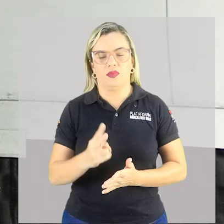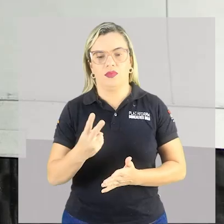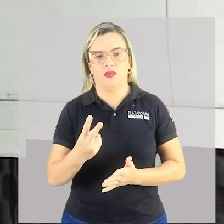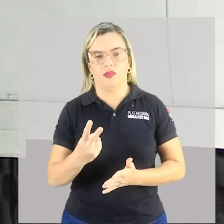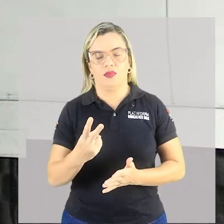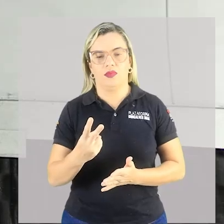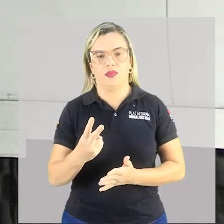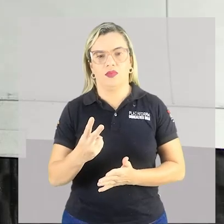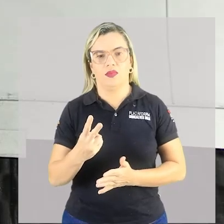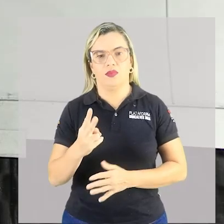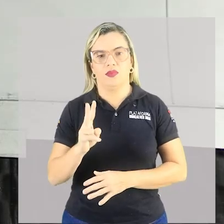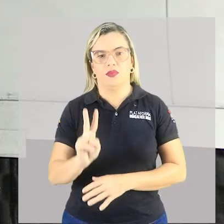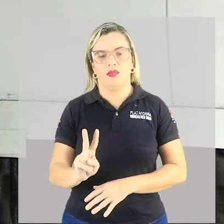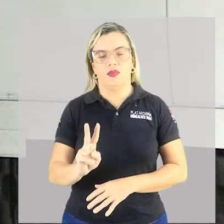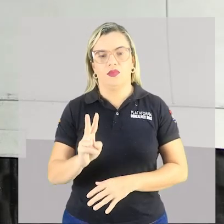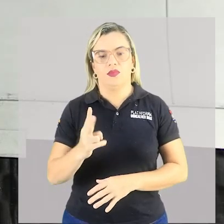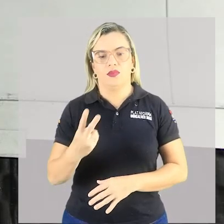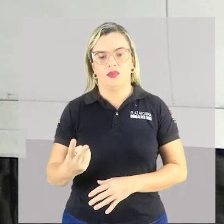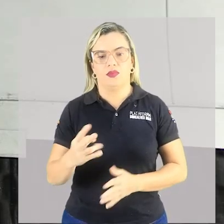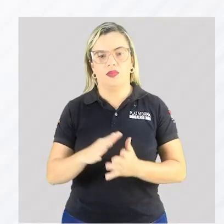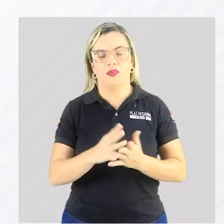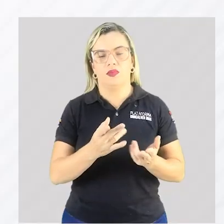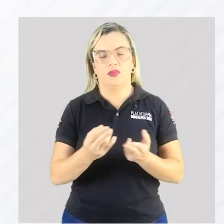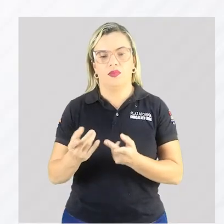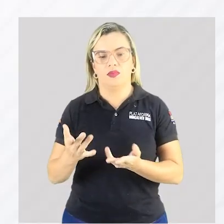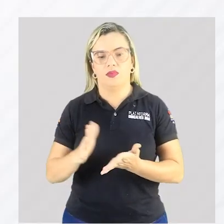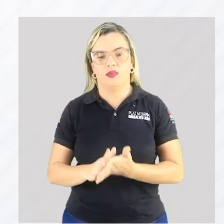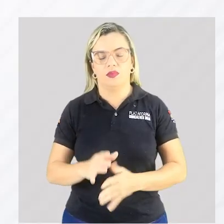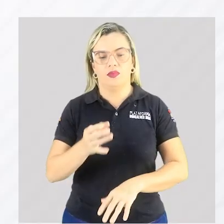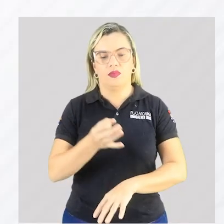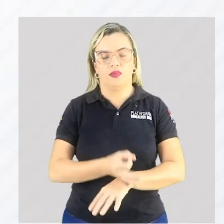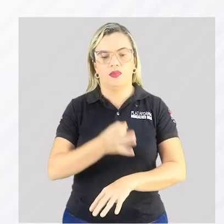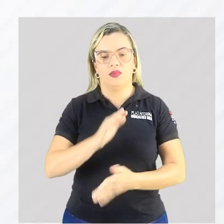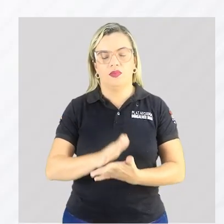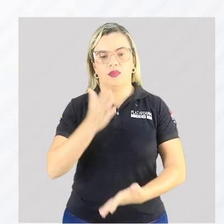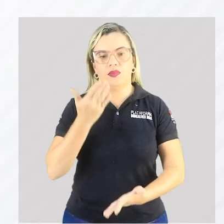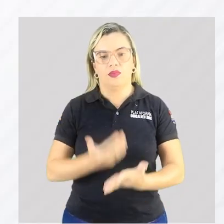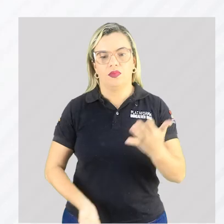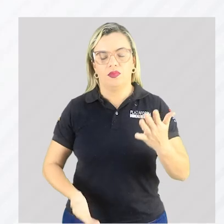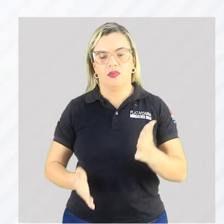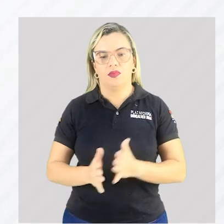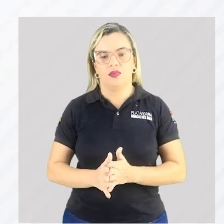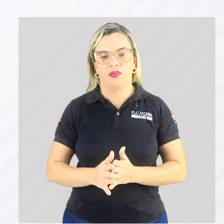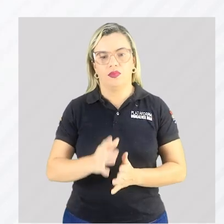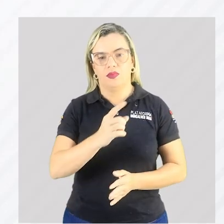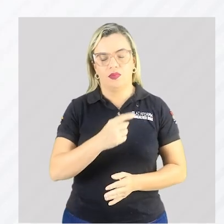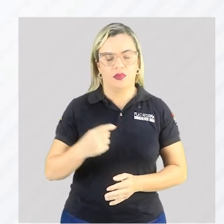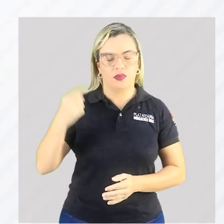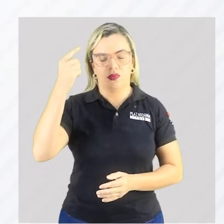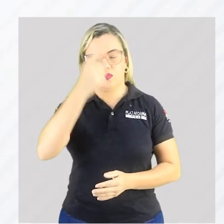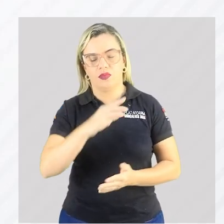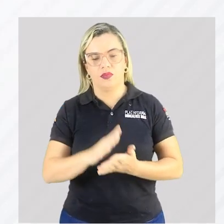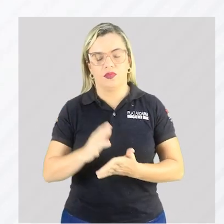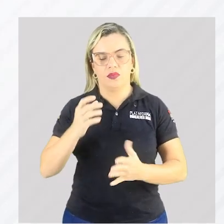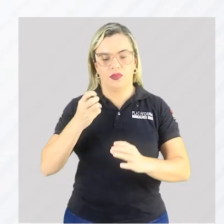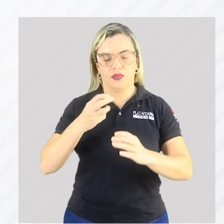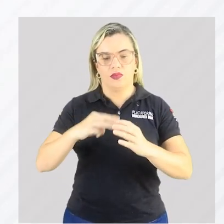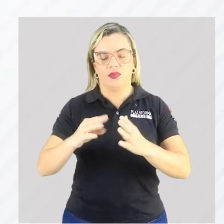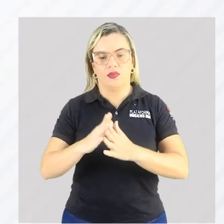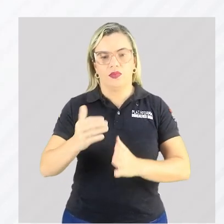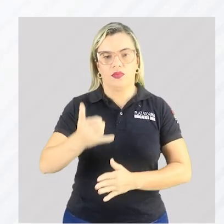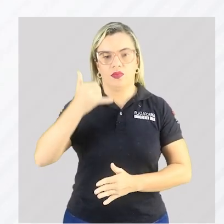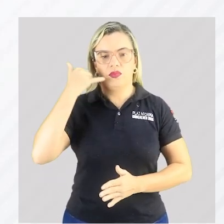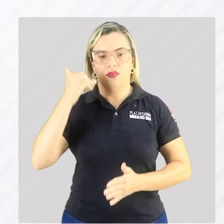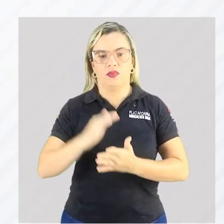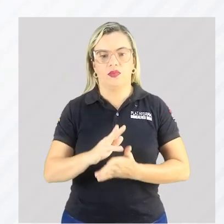gente, Que o tempo gasto pelo motorista X, olhando para o celular,